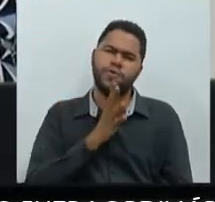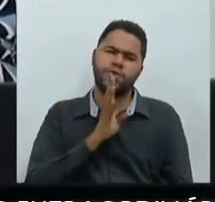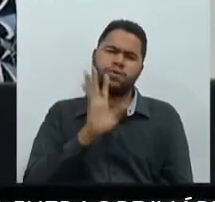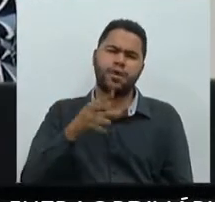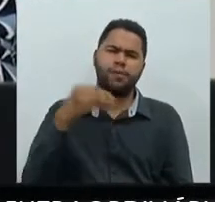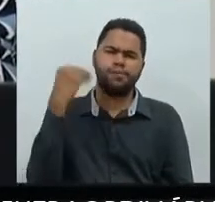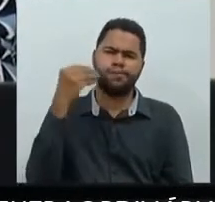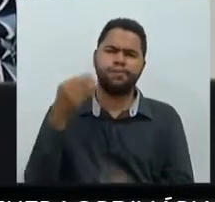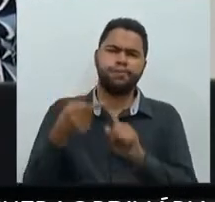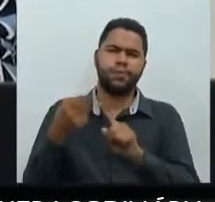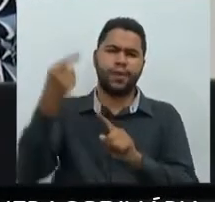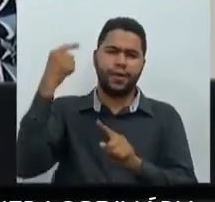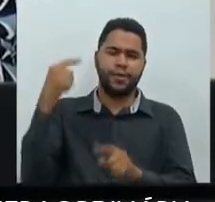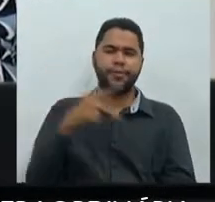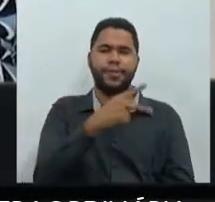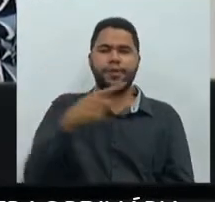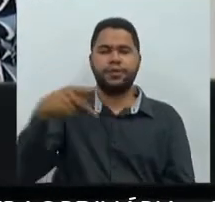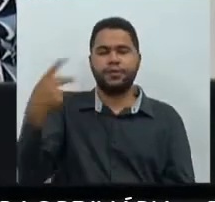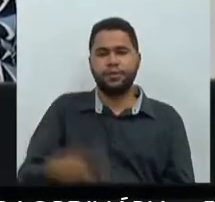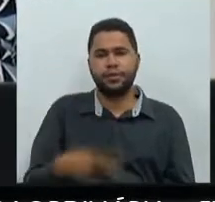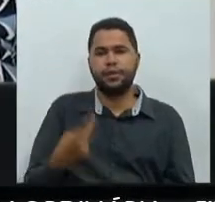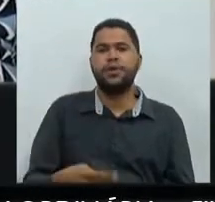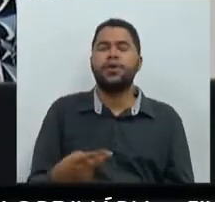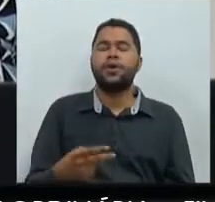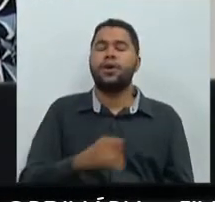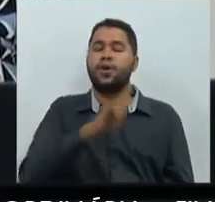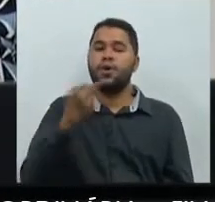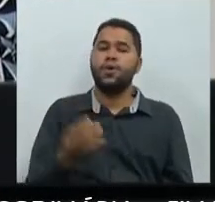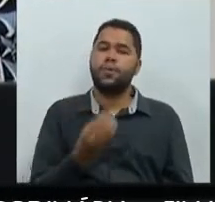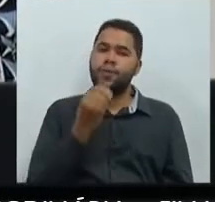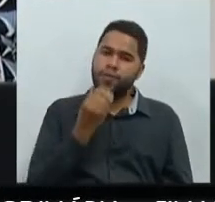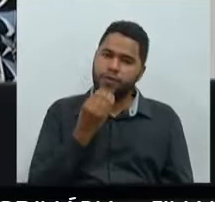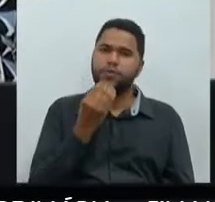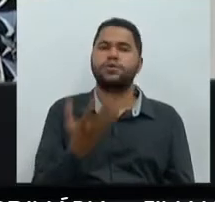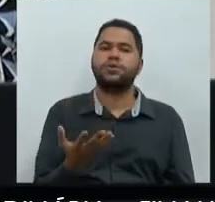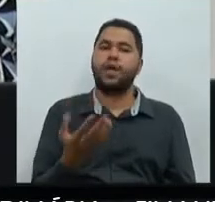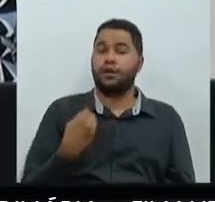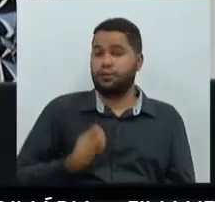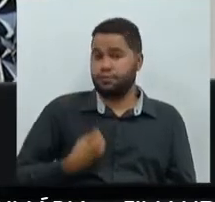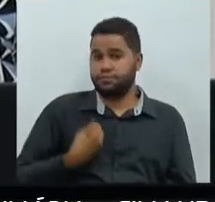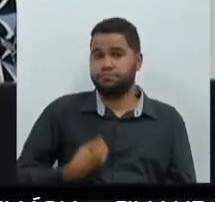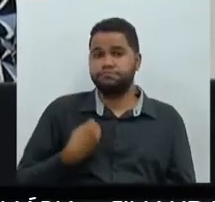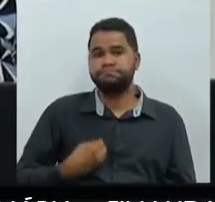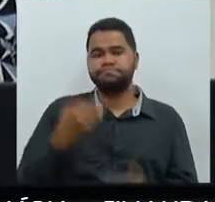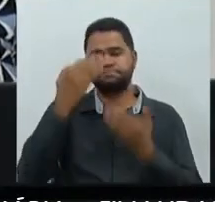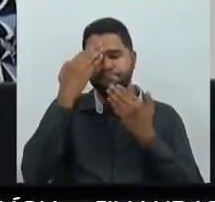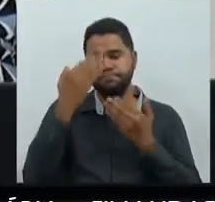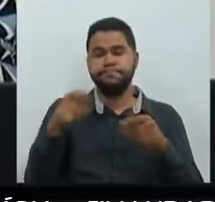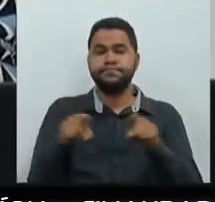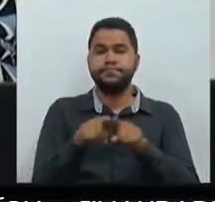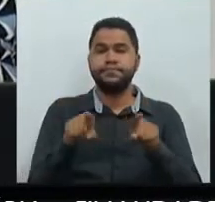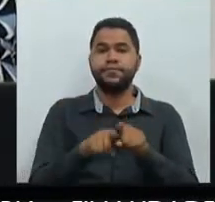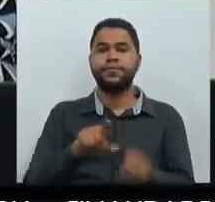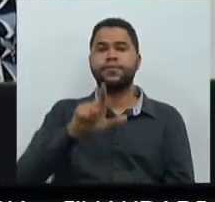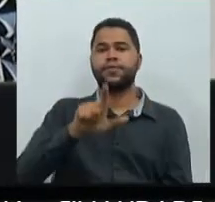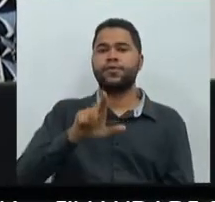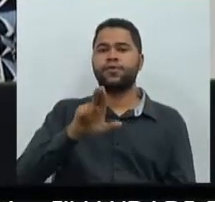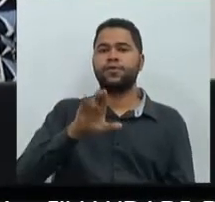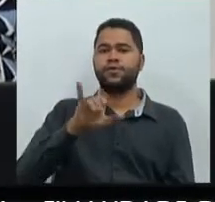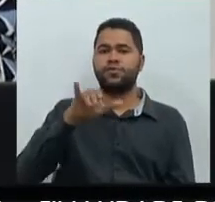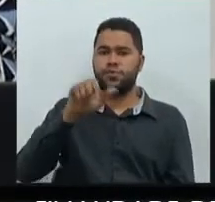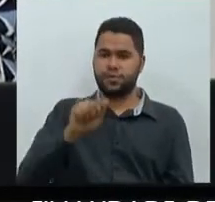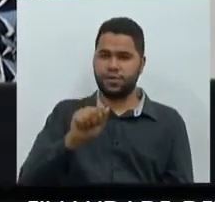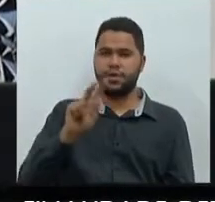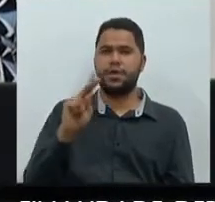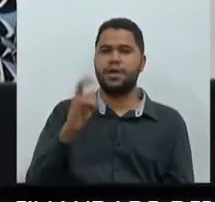início como presidente nessa comissão. Eu tive a oportunidade, né, Lurdinha, de estar lá presente. Então, agradeço também a Lúcia Helena, né, que é diretora da